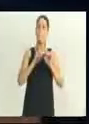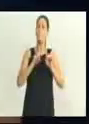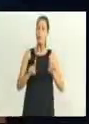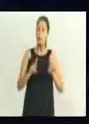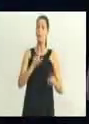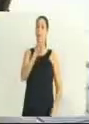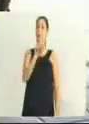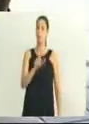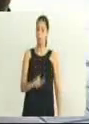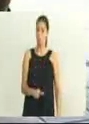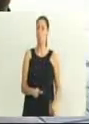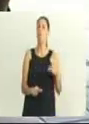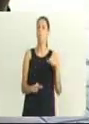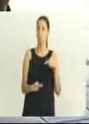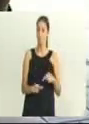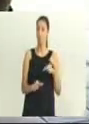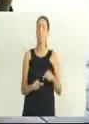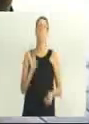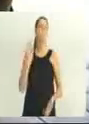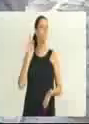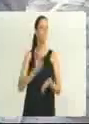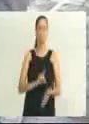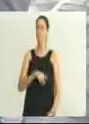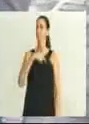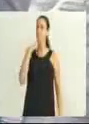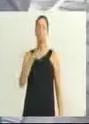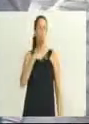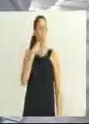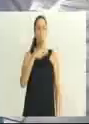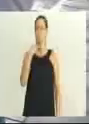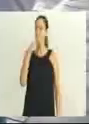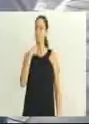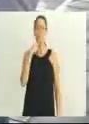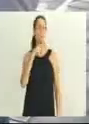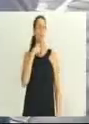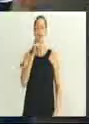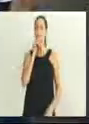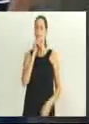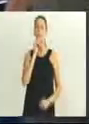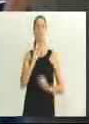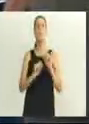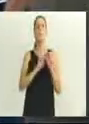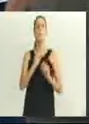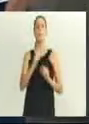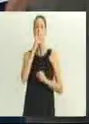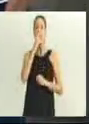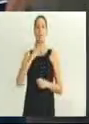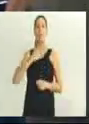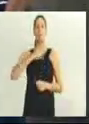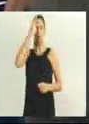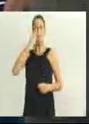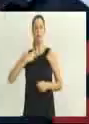cidadão, vereador Robinho, não tem condição, vereador Beto, de pegar os seus problemas e colocar na mesa do prefeito de